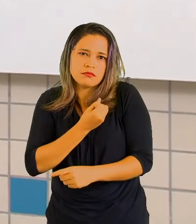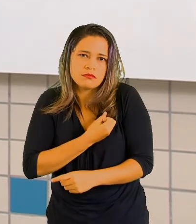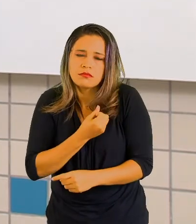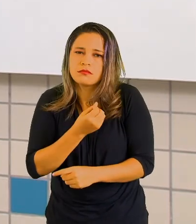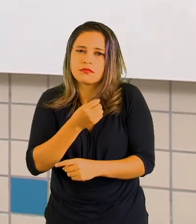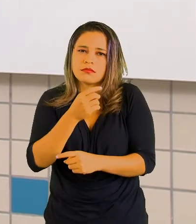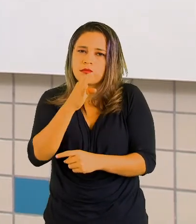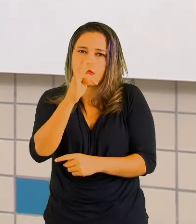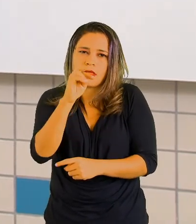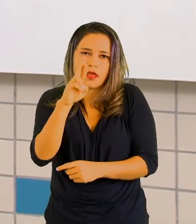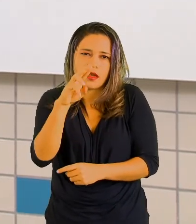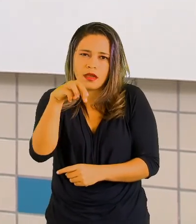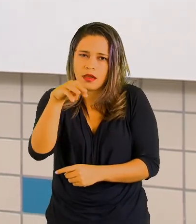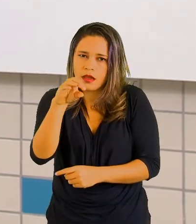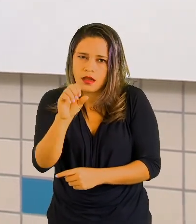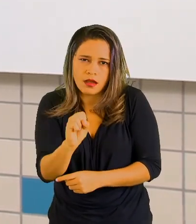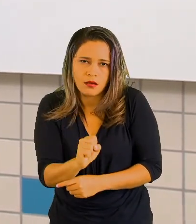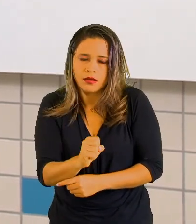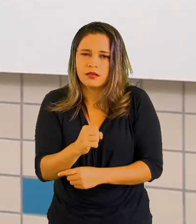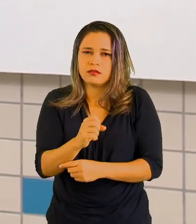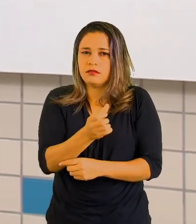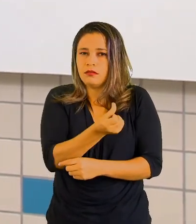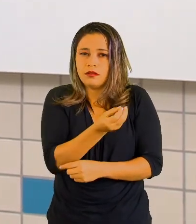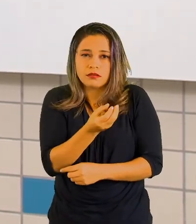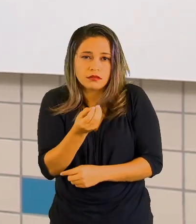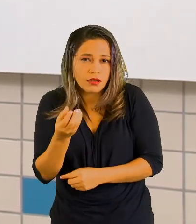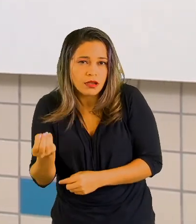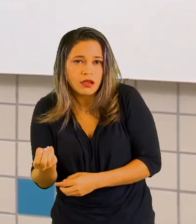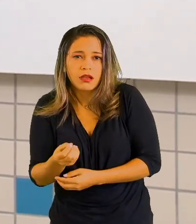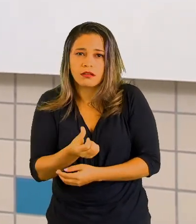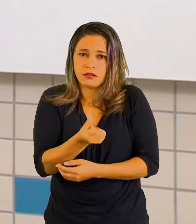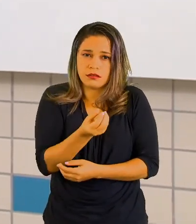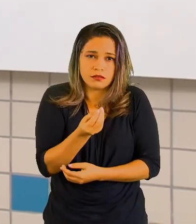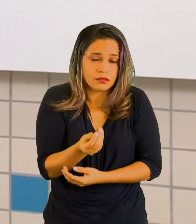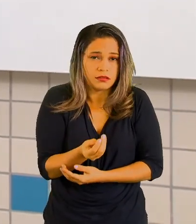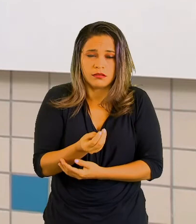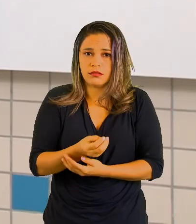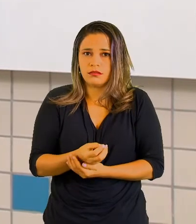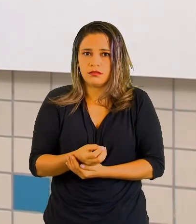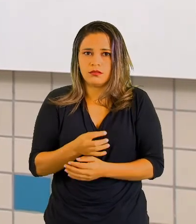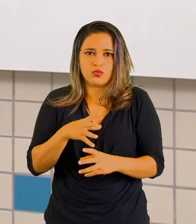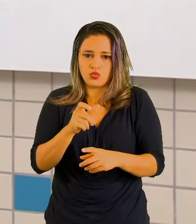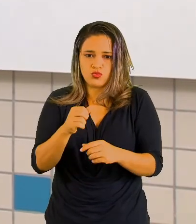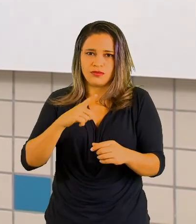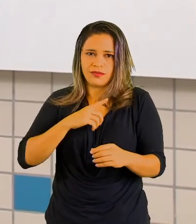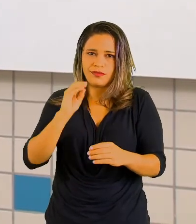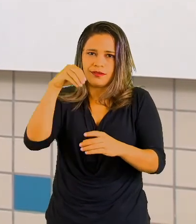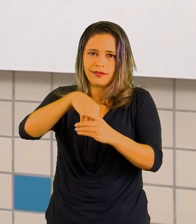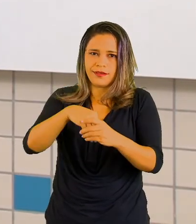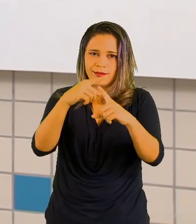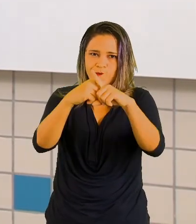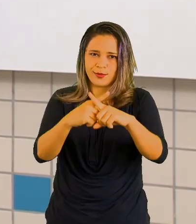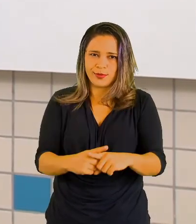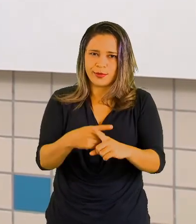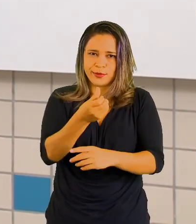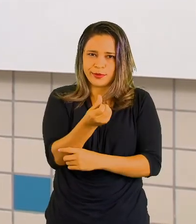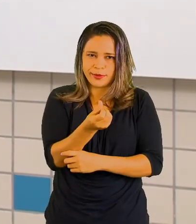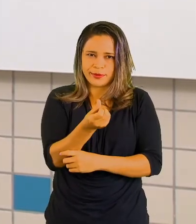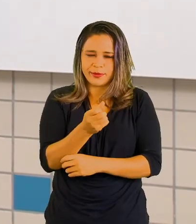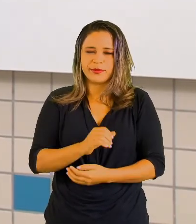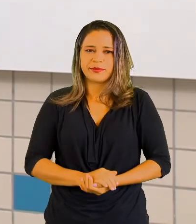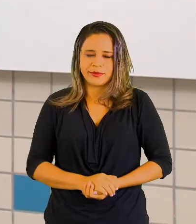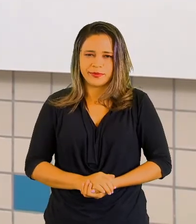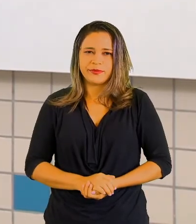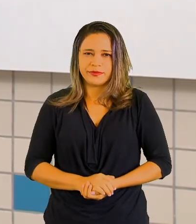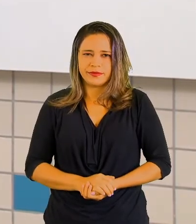600 termos, o que vai acontecer? 60 termos, todos esses são múltiplos de 6. O que vai acontecer com essa soma? Então, eu já